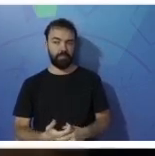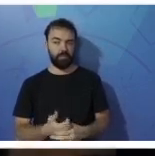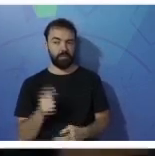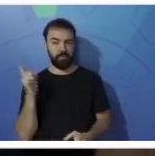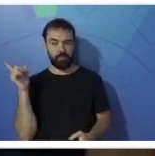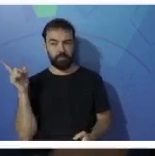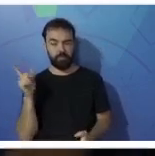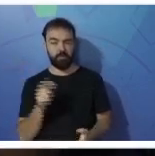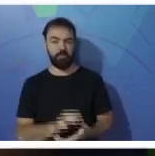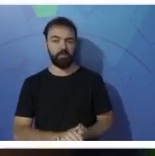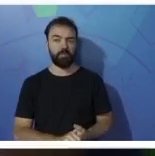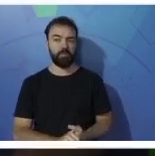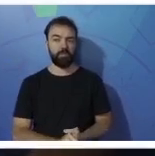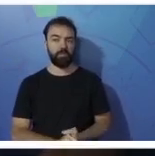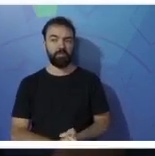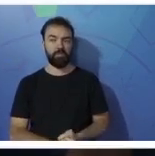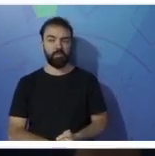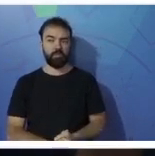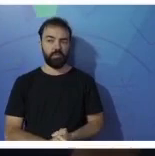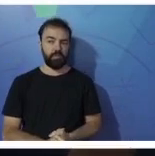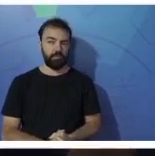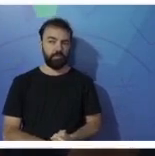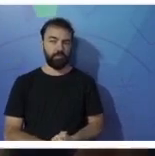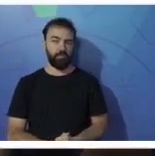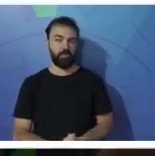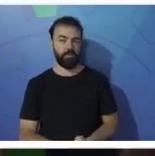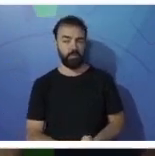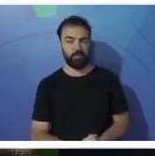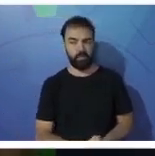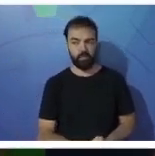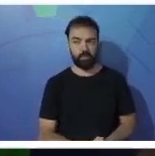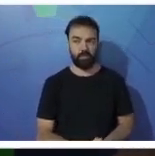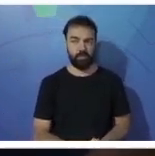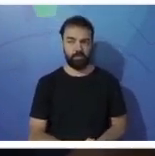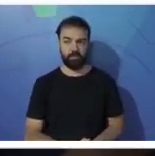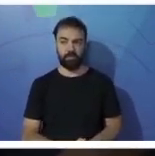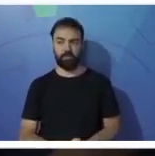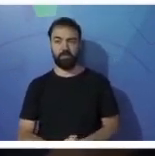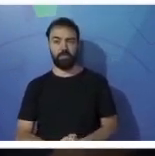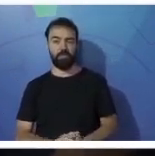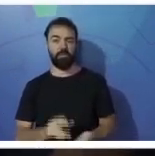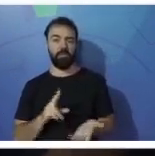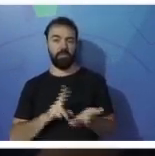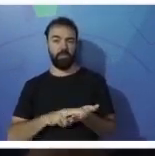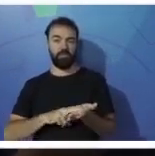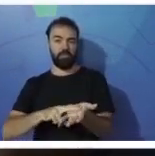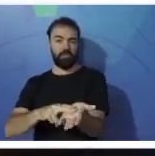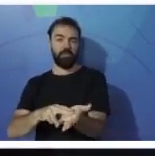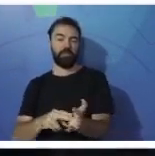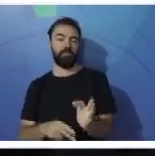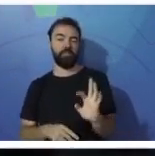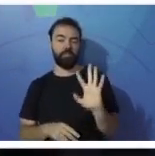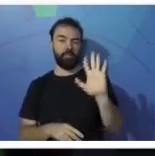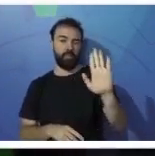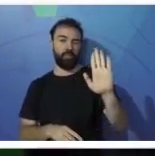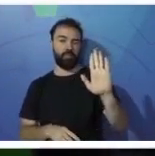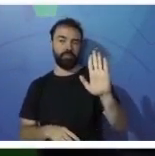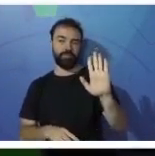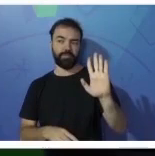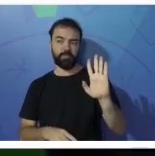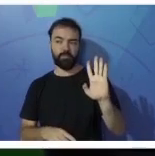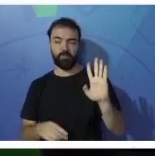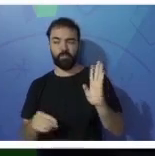ver. Aqui vem no material de vocês um modelo completo de carta,